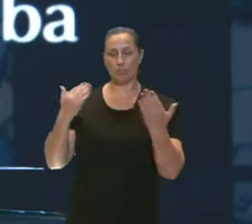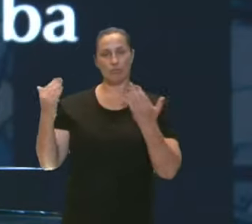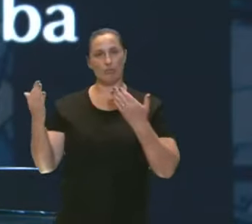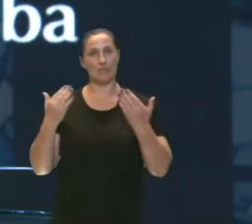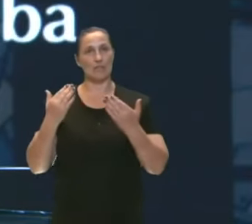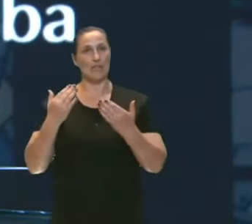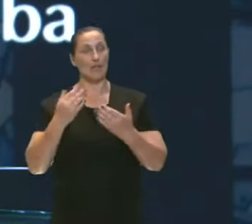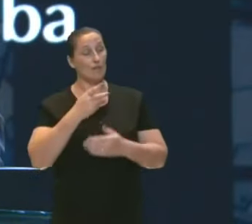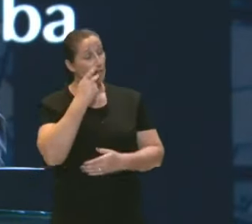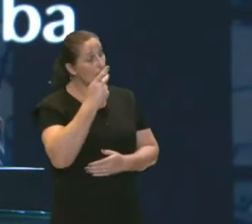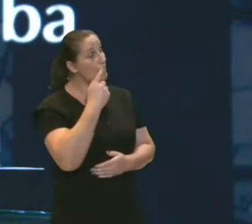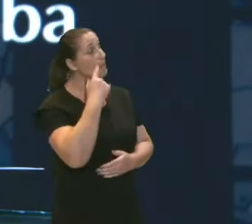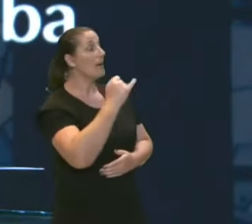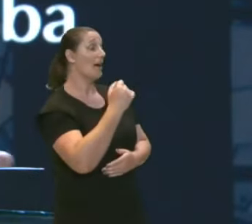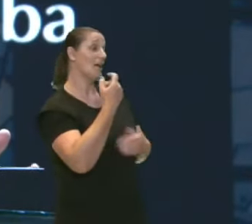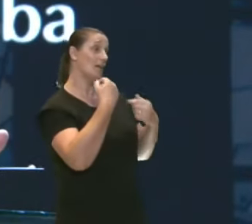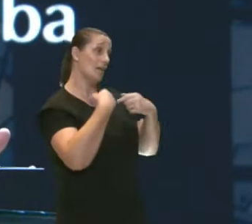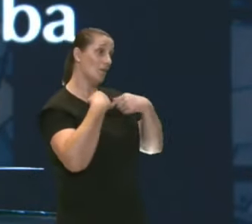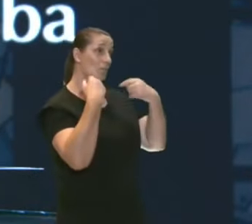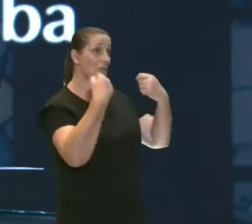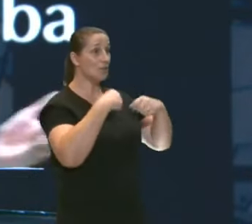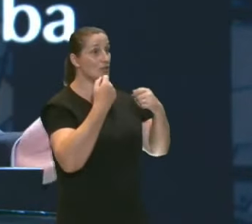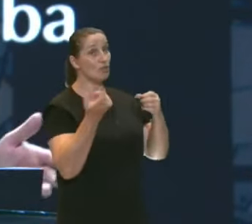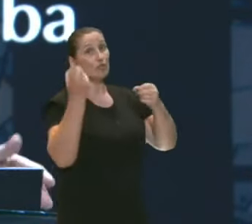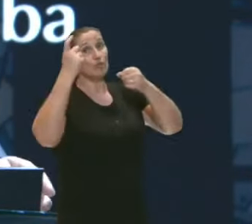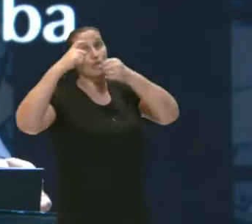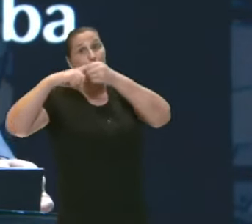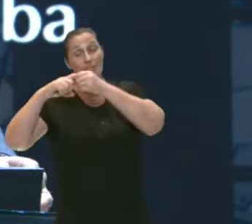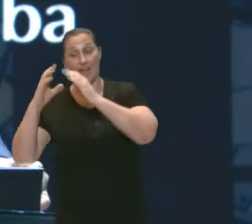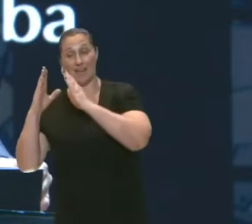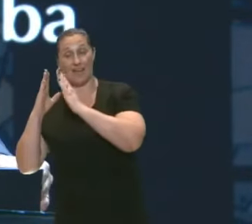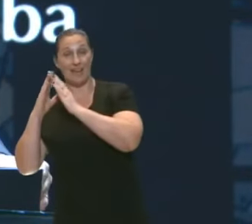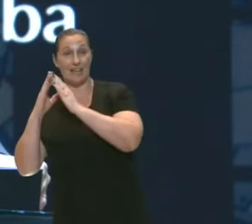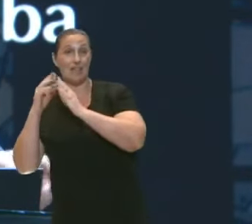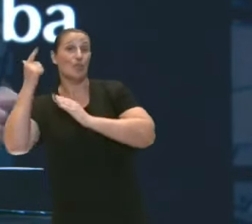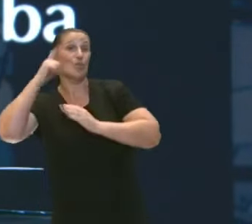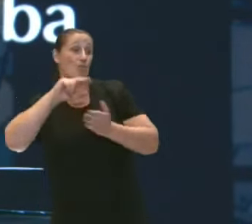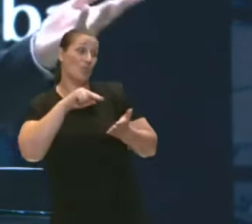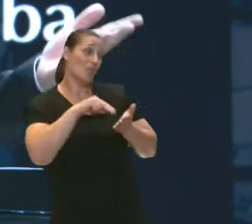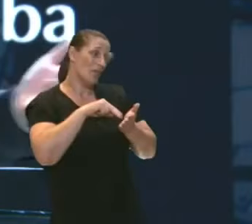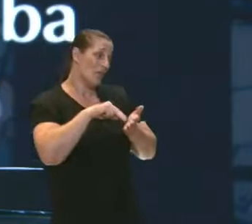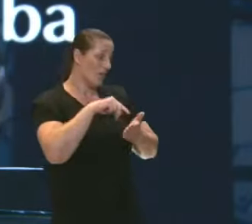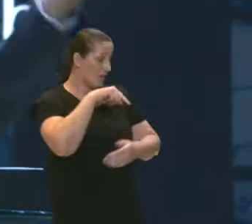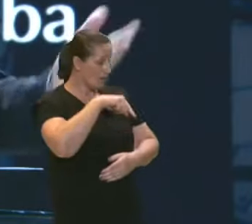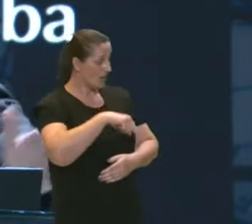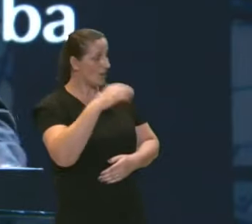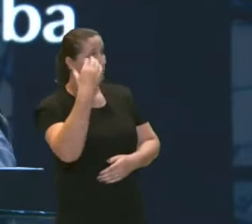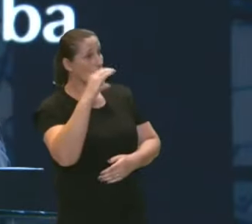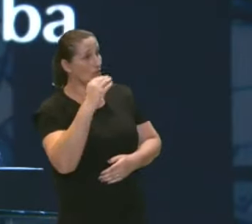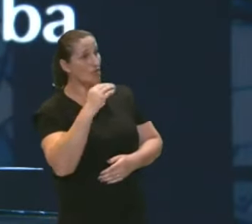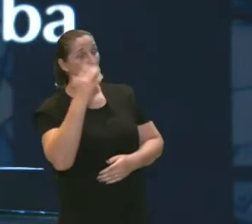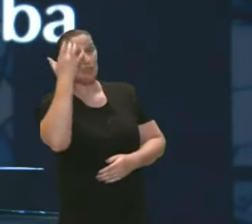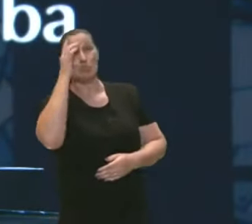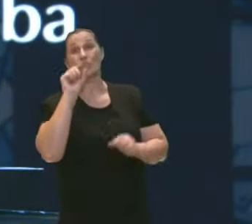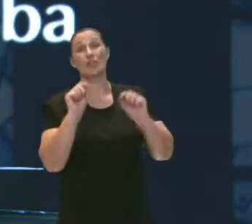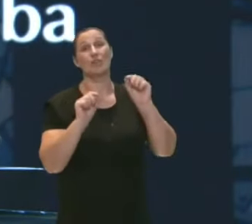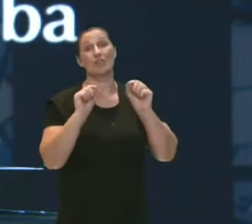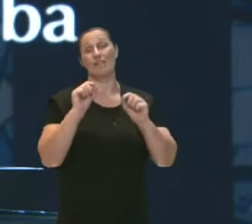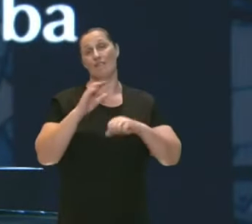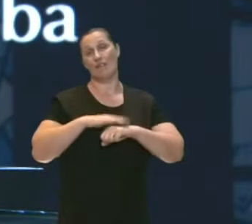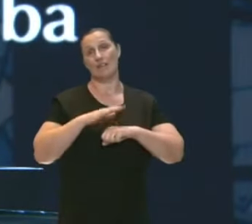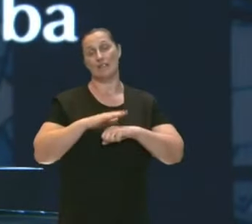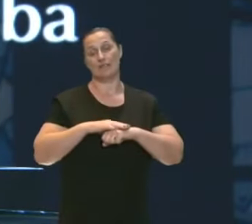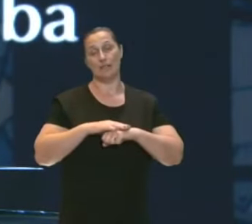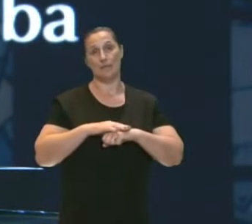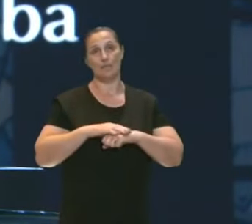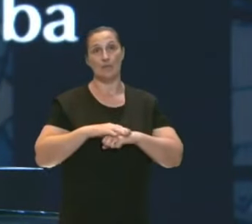preciso voltar para casa, não consigo permanecer aqui, não sei o que fazer. E